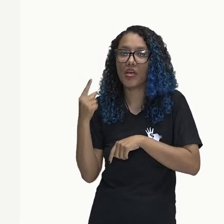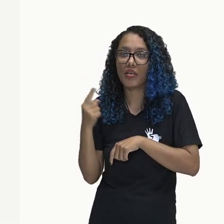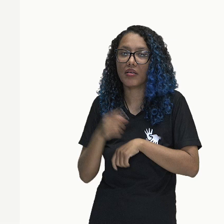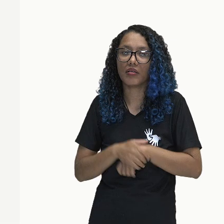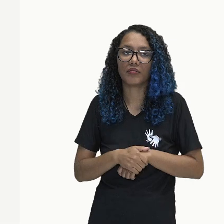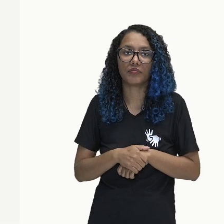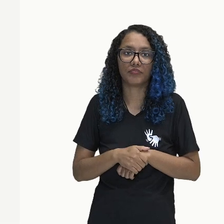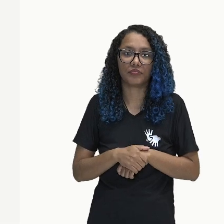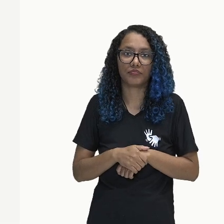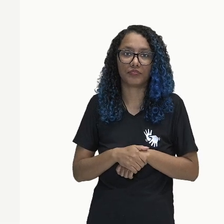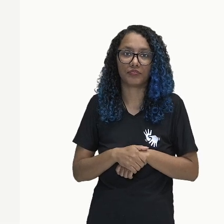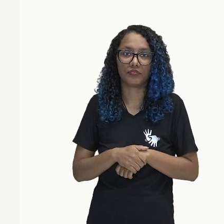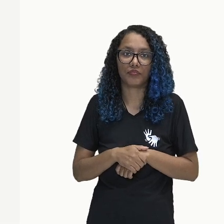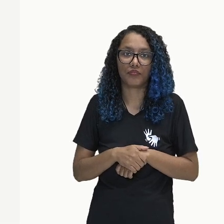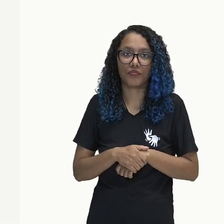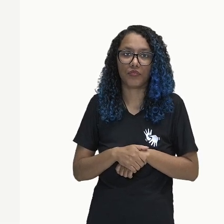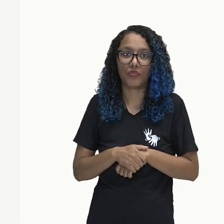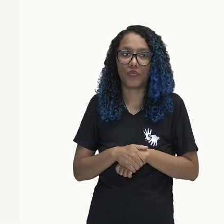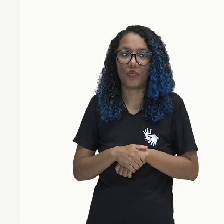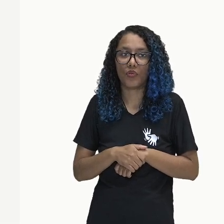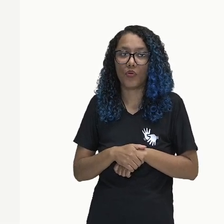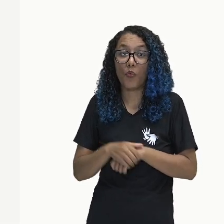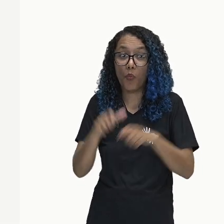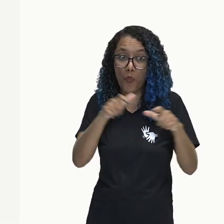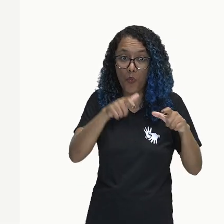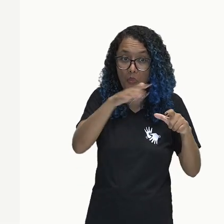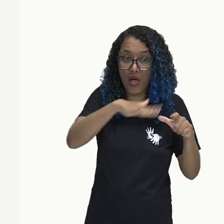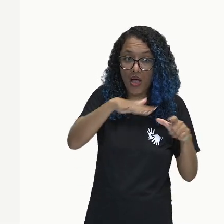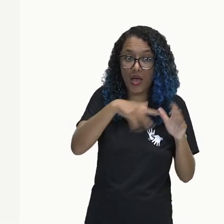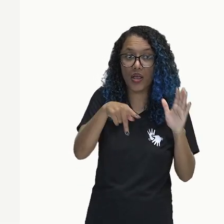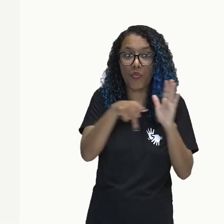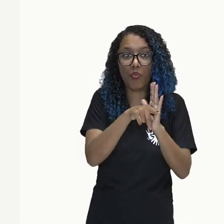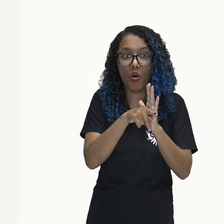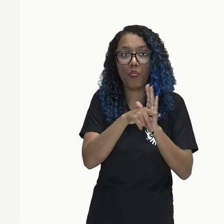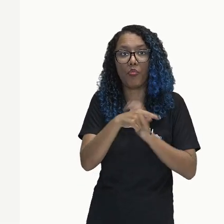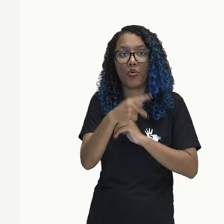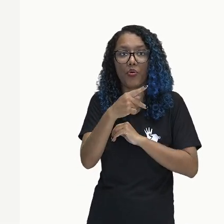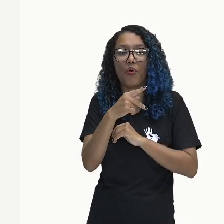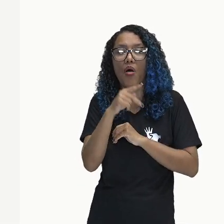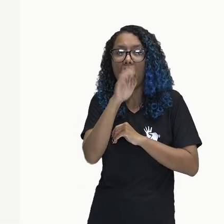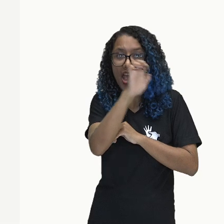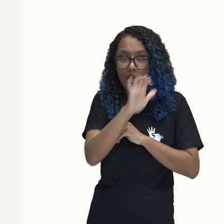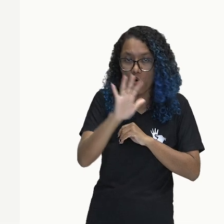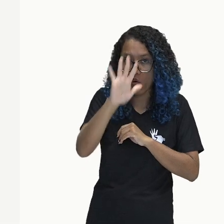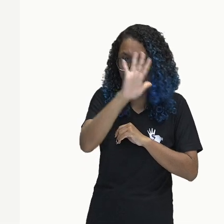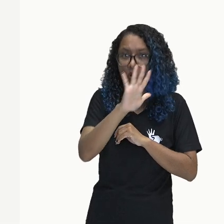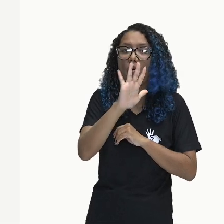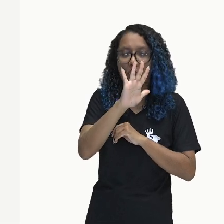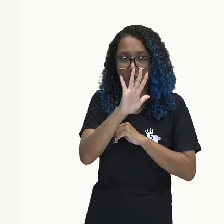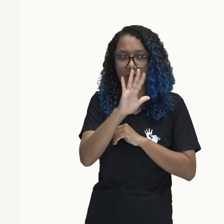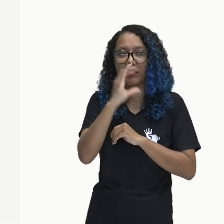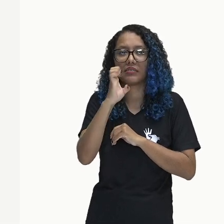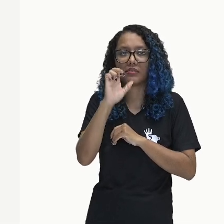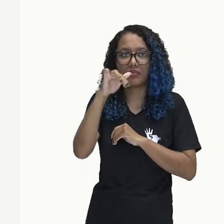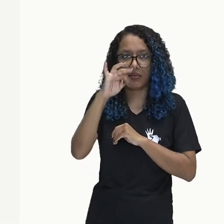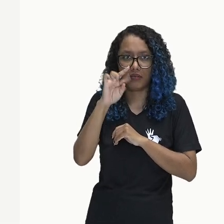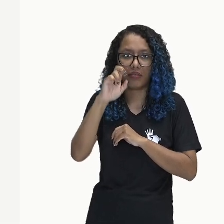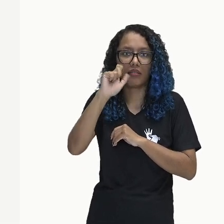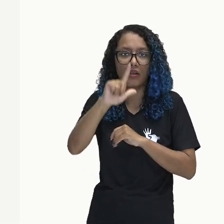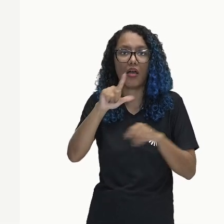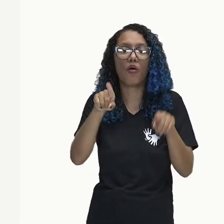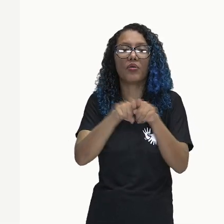ali da Península Ibérica e ali da Europa Central. Então, a dominação,